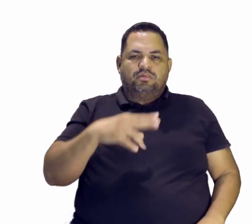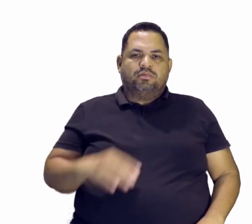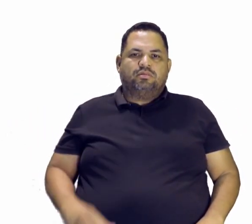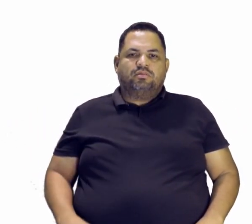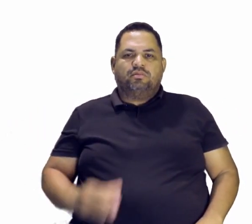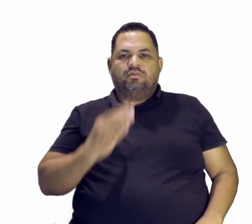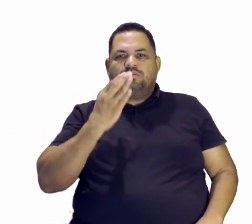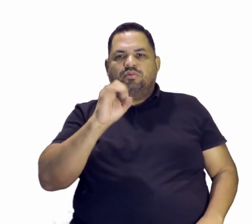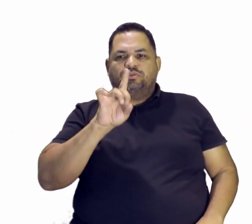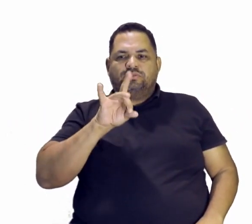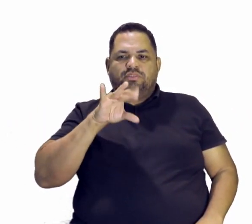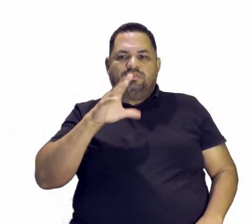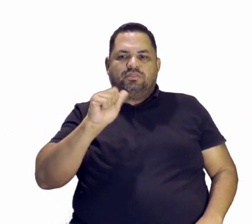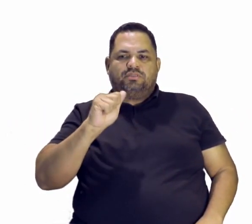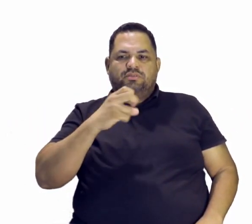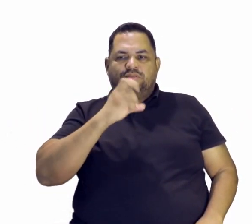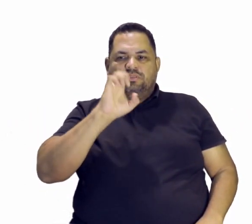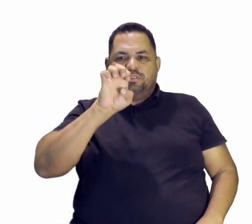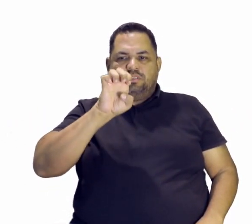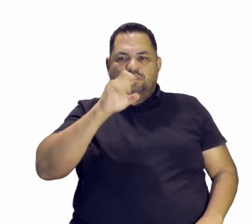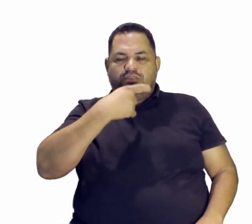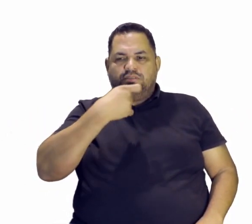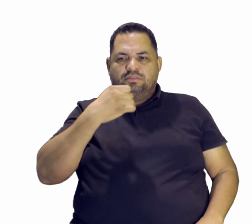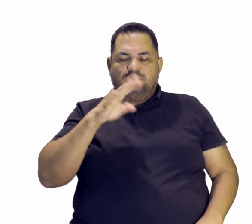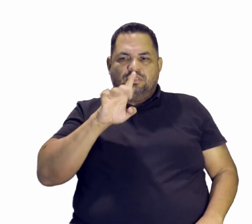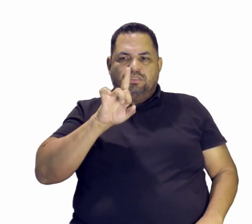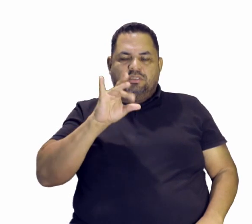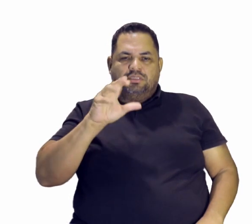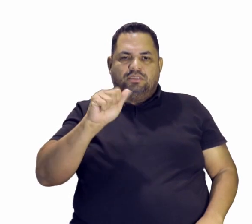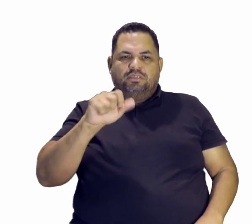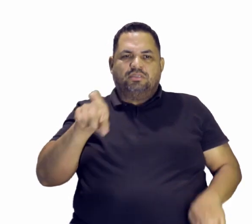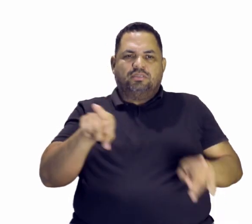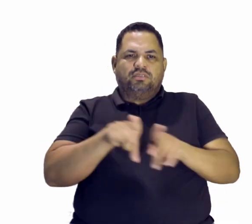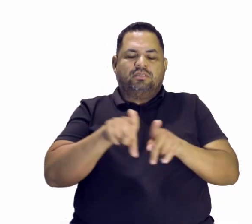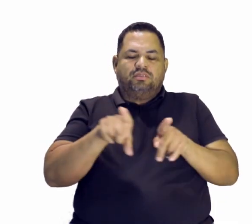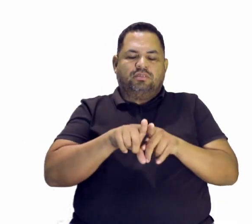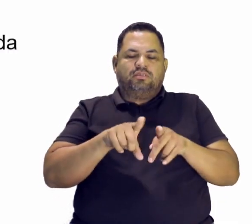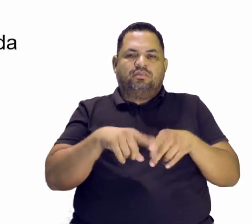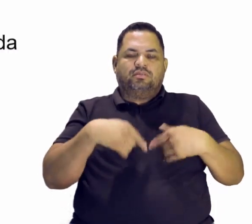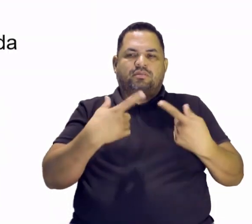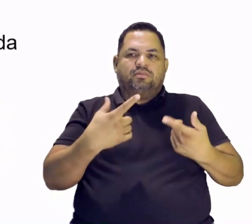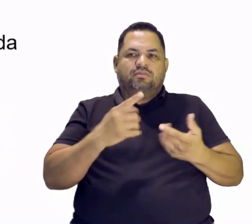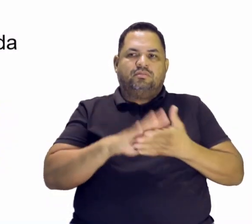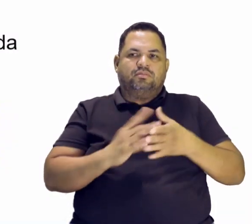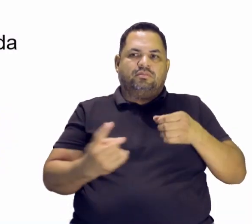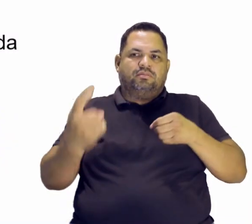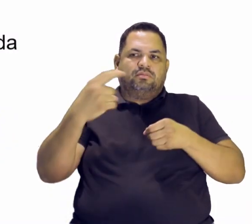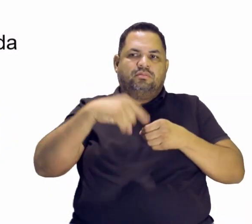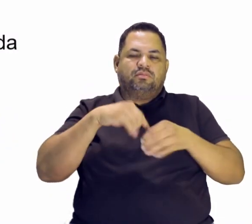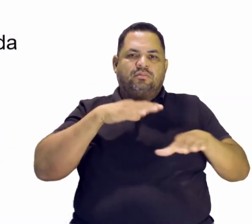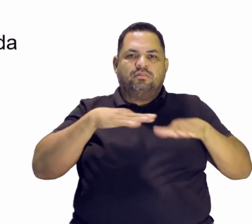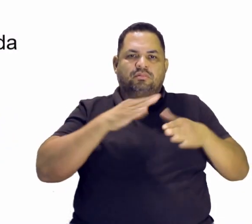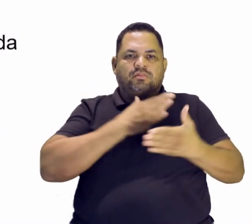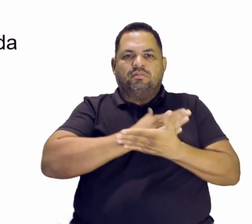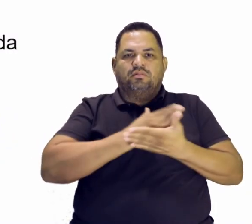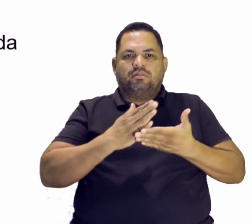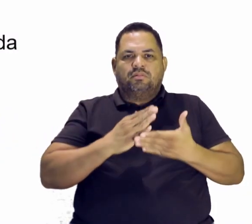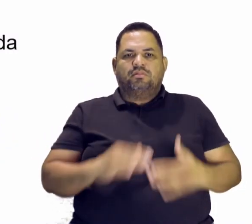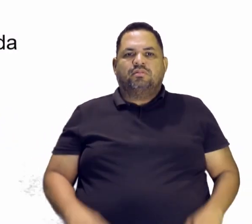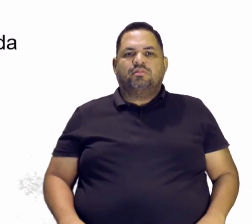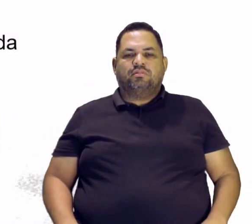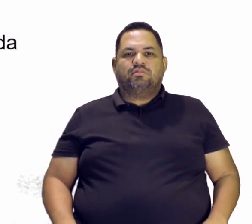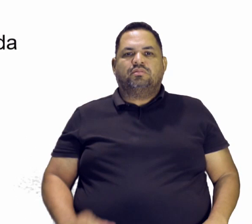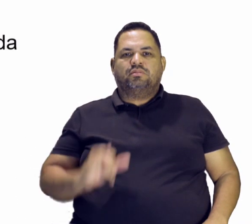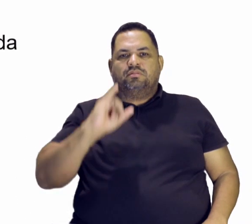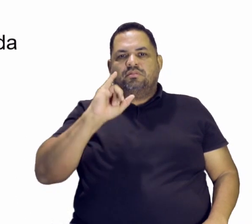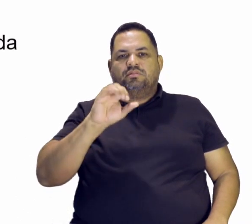concêntricas e excêntricas também, tá? Porque em dado momento eu vou ter que retornar ao movimento inicial. Na isometria, a